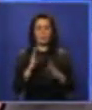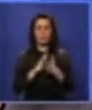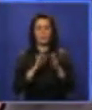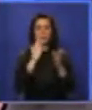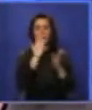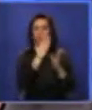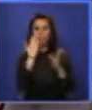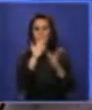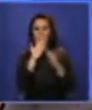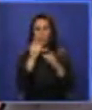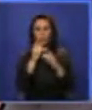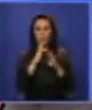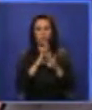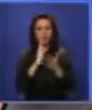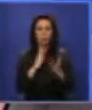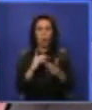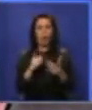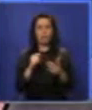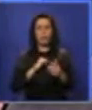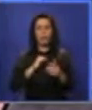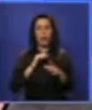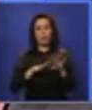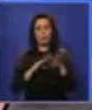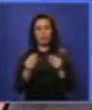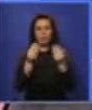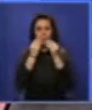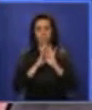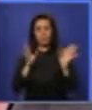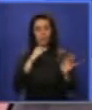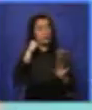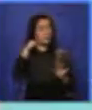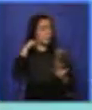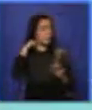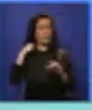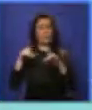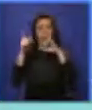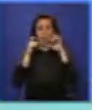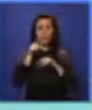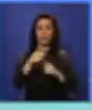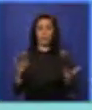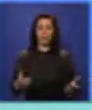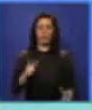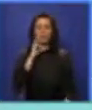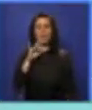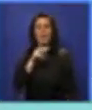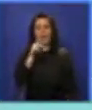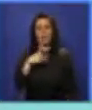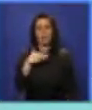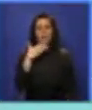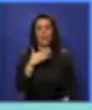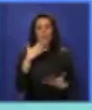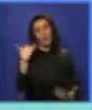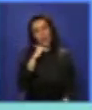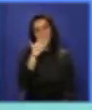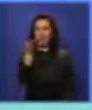um desgaste da superfície anterior e aderimos a nossa faceta. Pronto, e aqui temos uma fotografia, mas Carla, eu vou pedir-lhe um